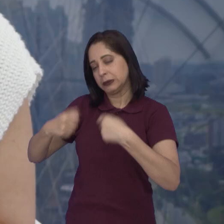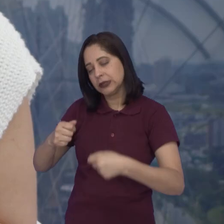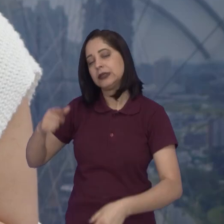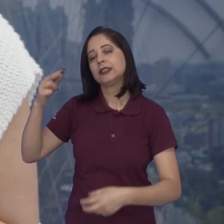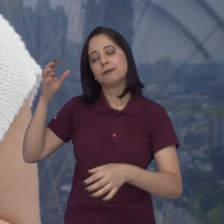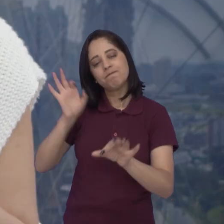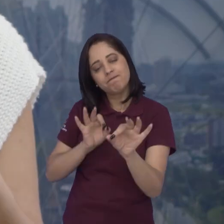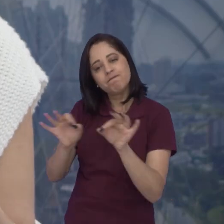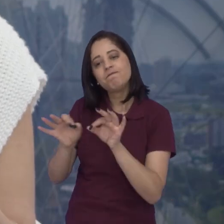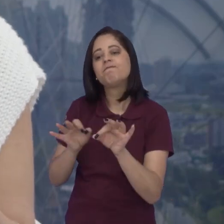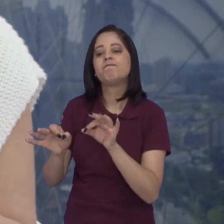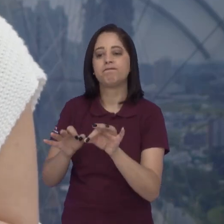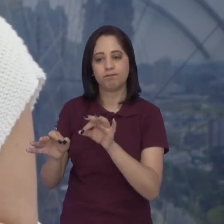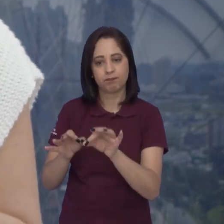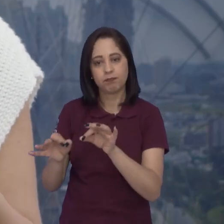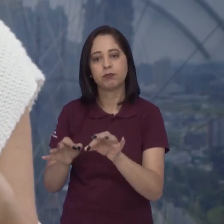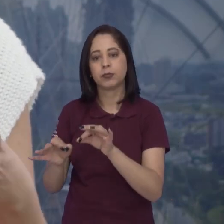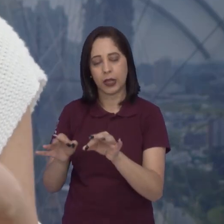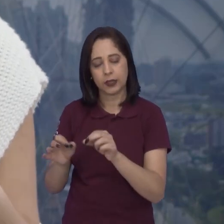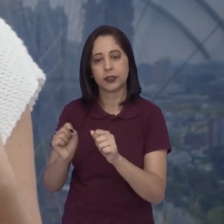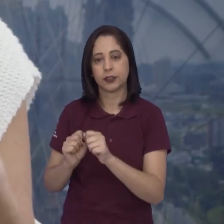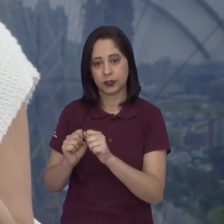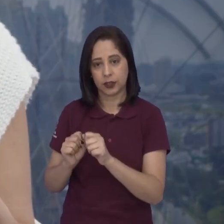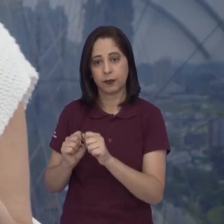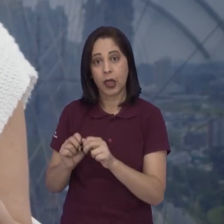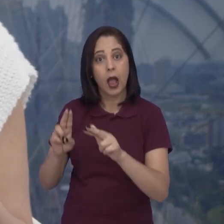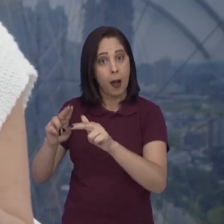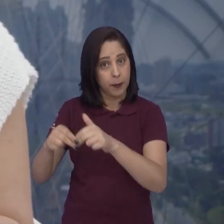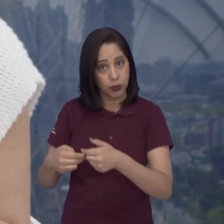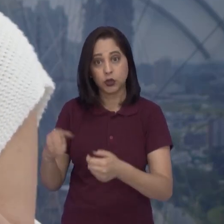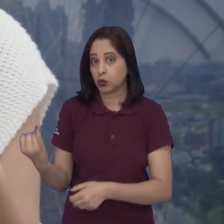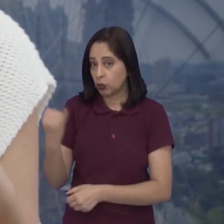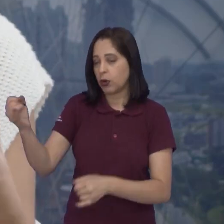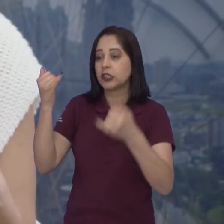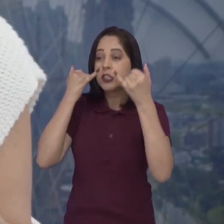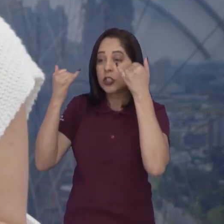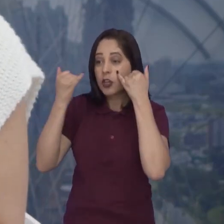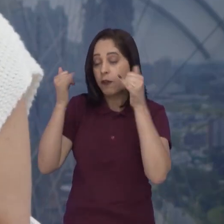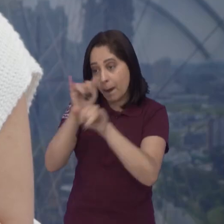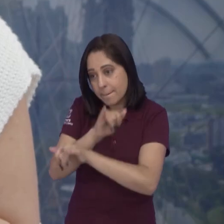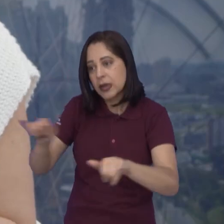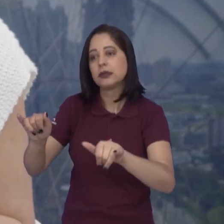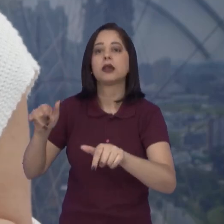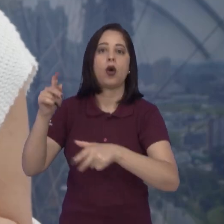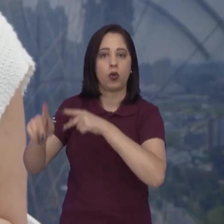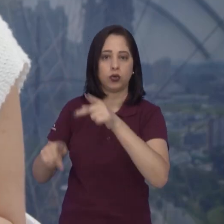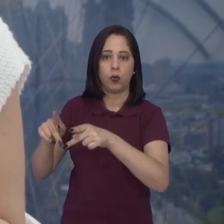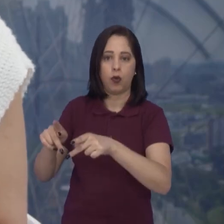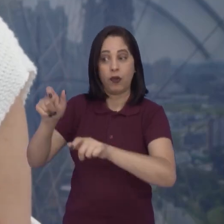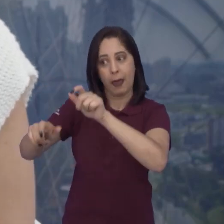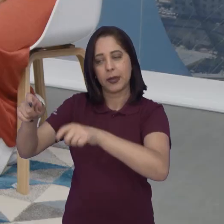mercado, a gente volta à necessidade de trazer essa informação para a população, para ela refletir o que ela quer realmente da